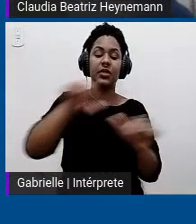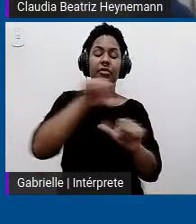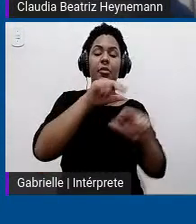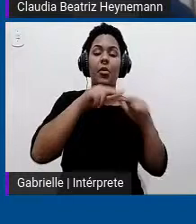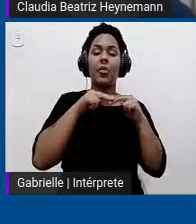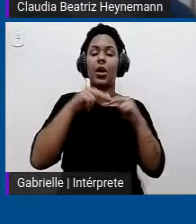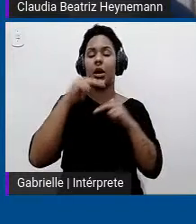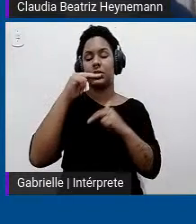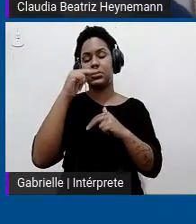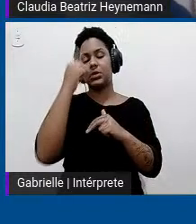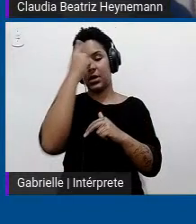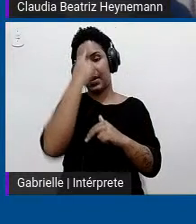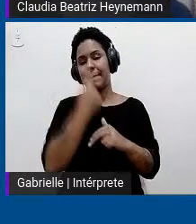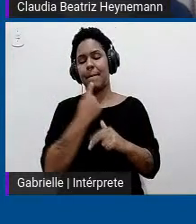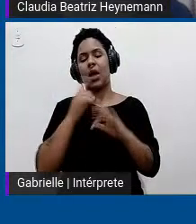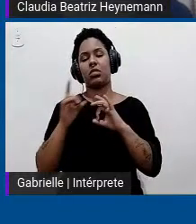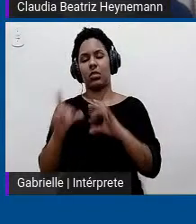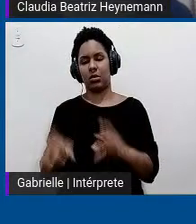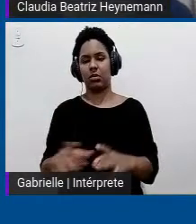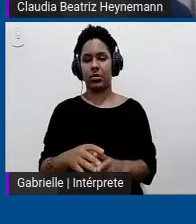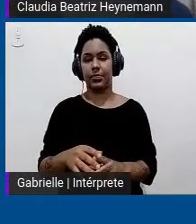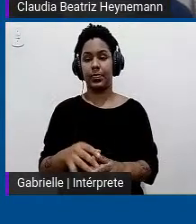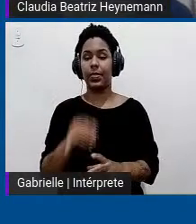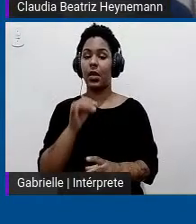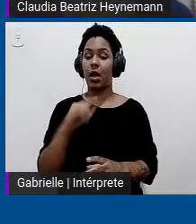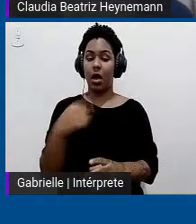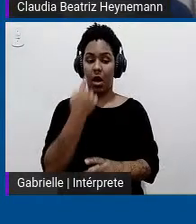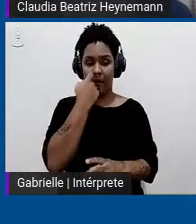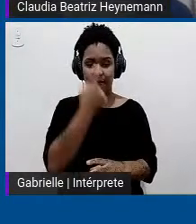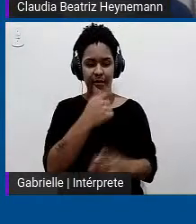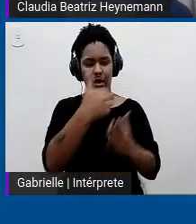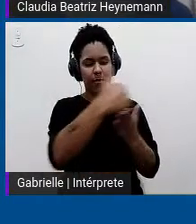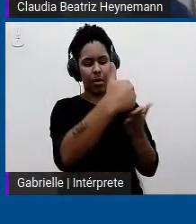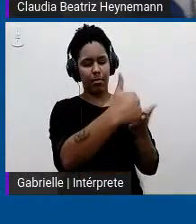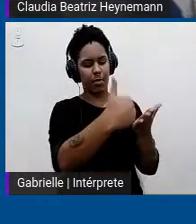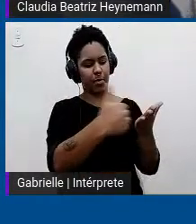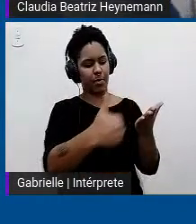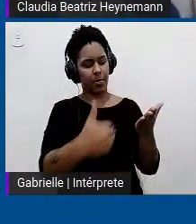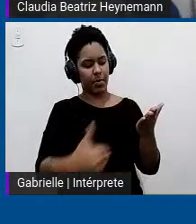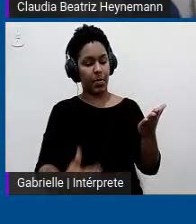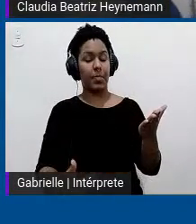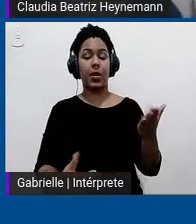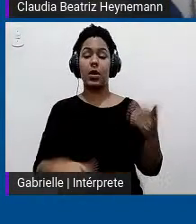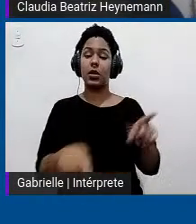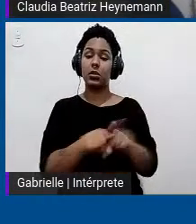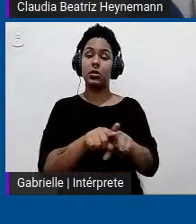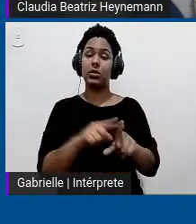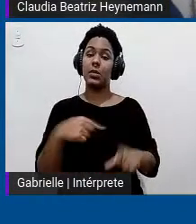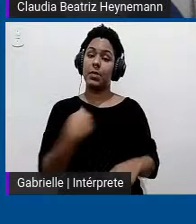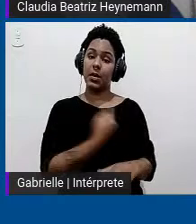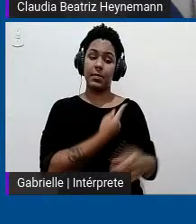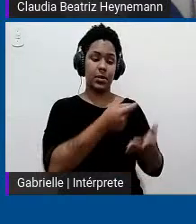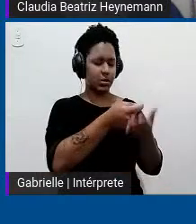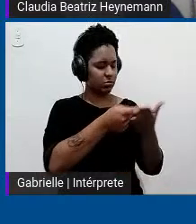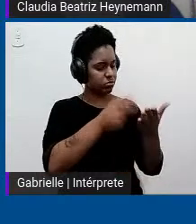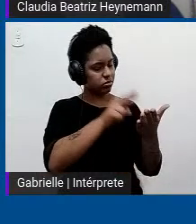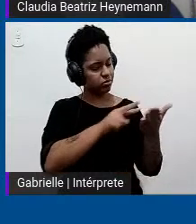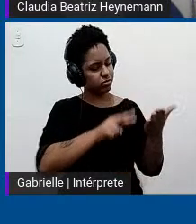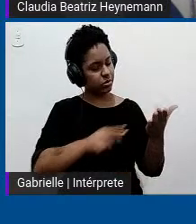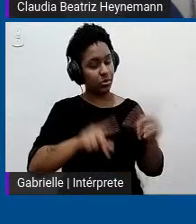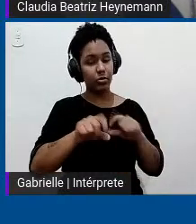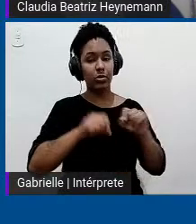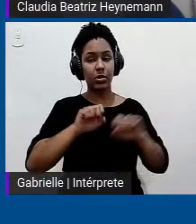técnica. E quando a gente examina a listagem da caderneta, né, também se delineia para a gente, se eu procurei pensar, uma